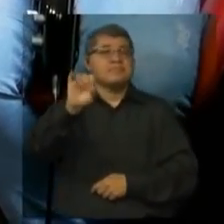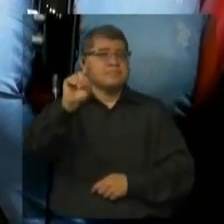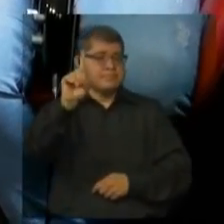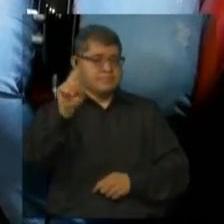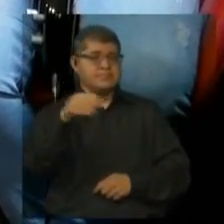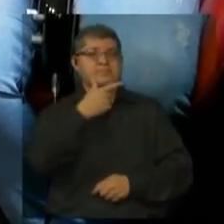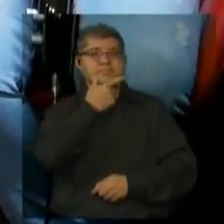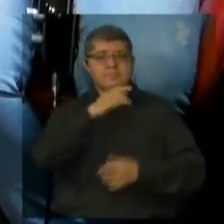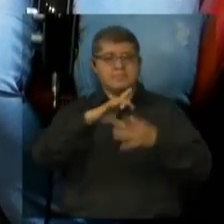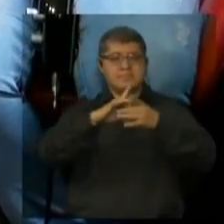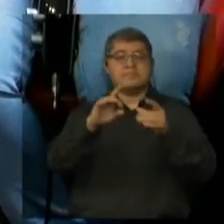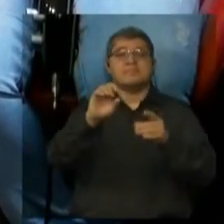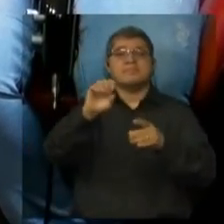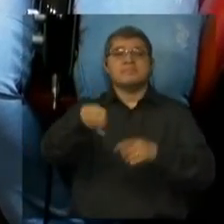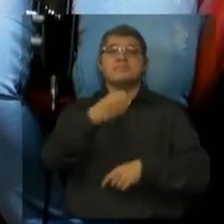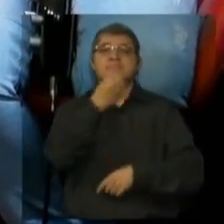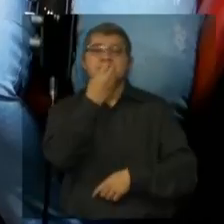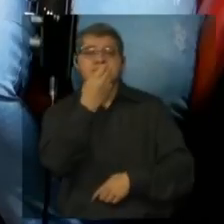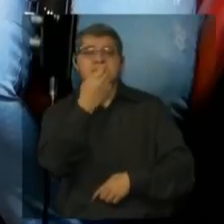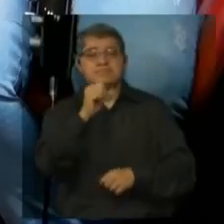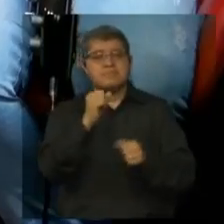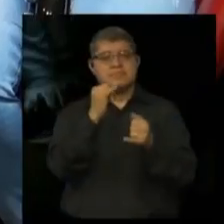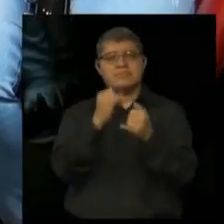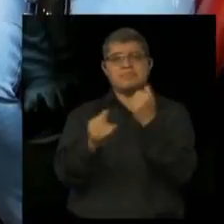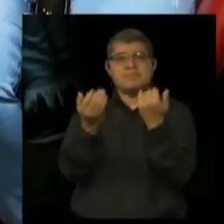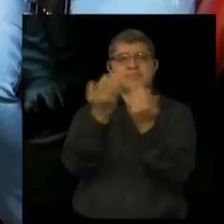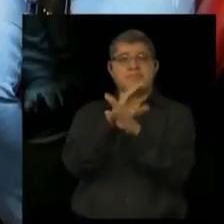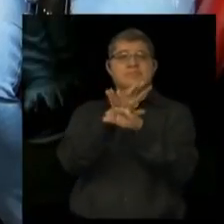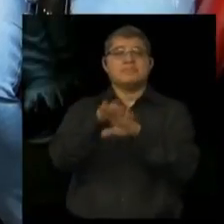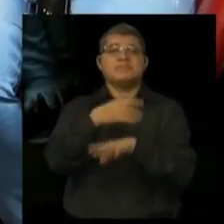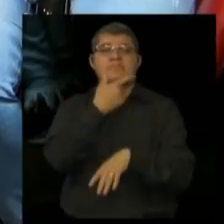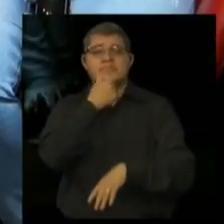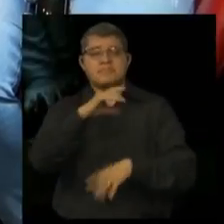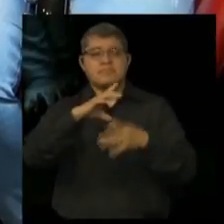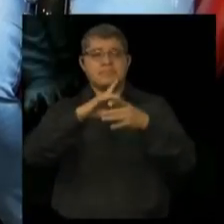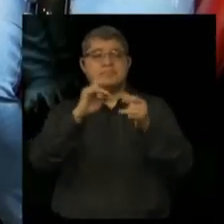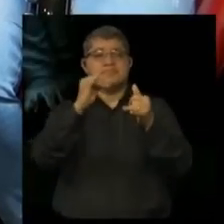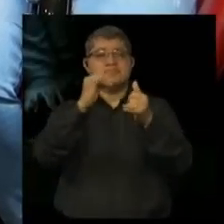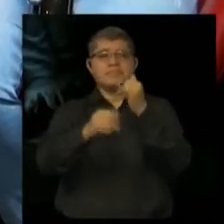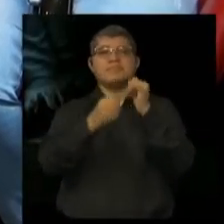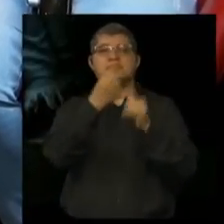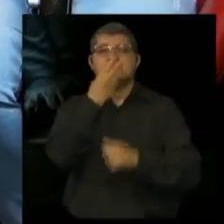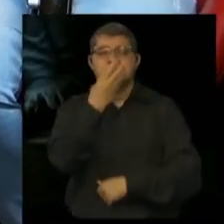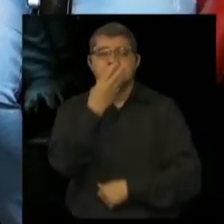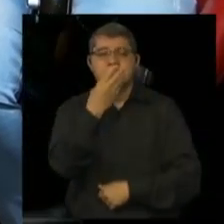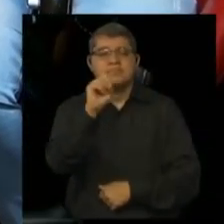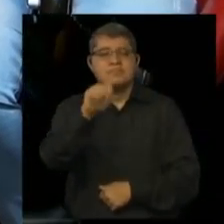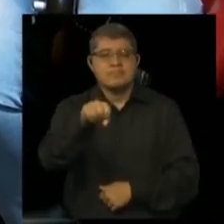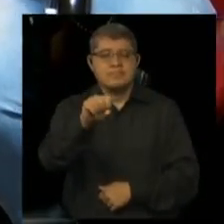bah. Um homem livre é um homem bom, bah. Um homem livre é um homem bom,